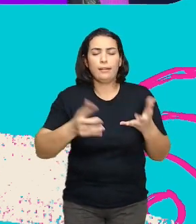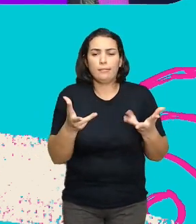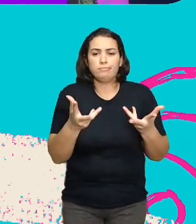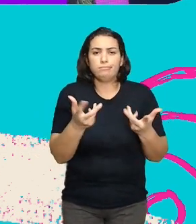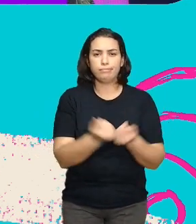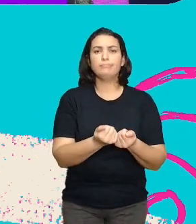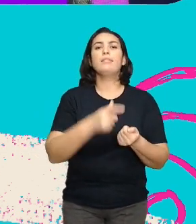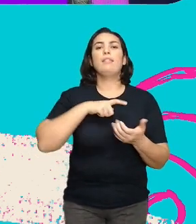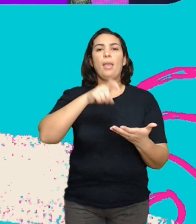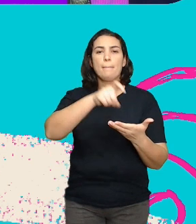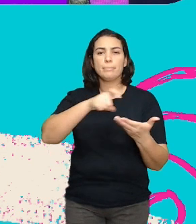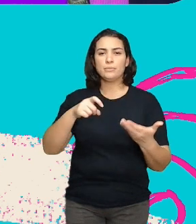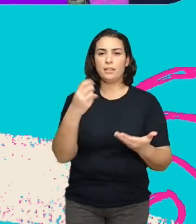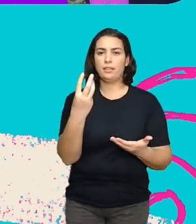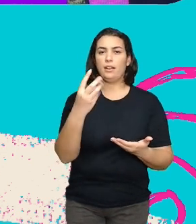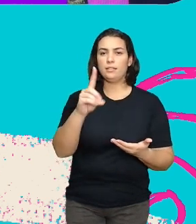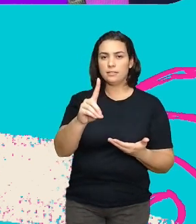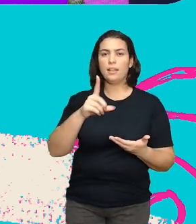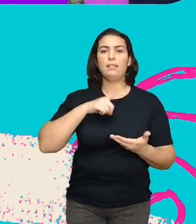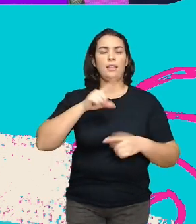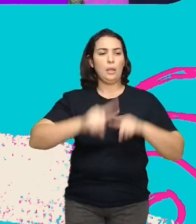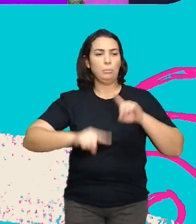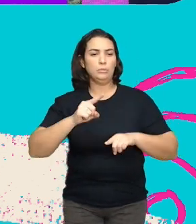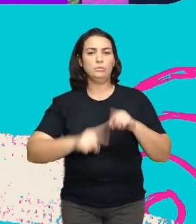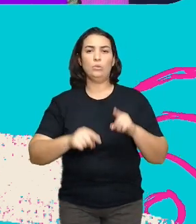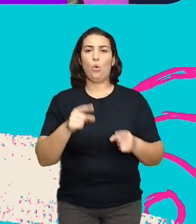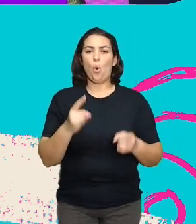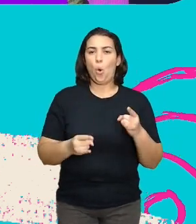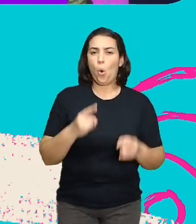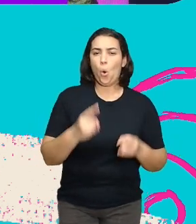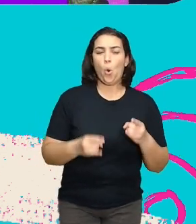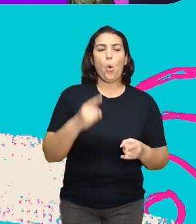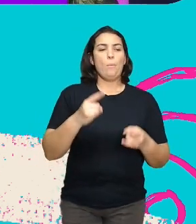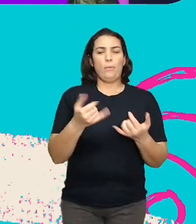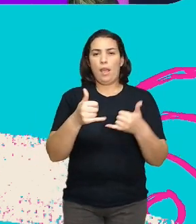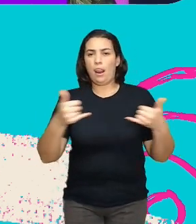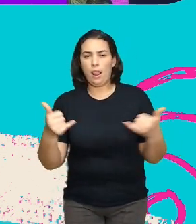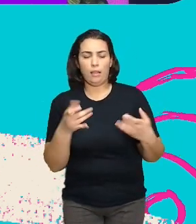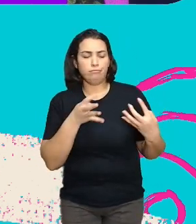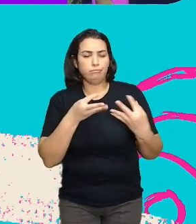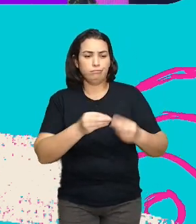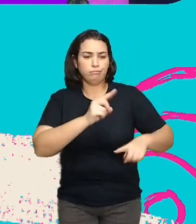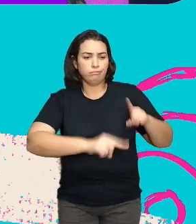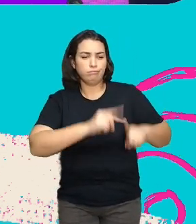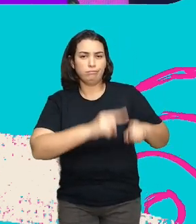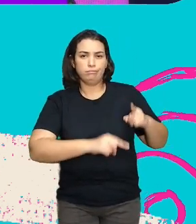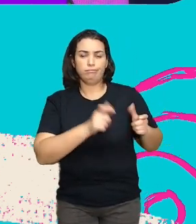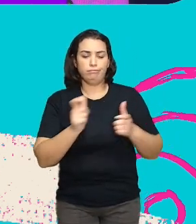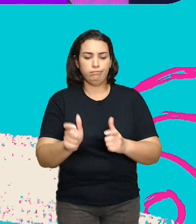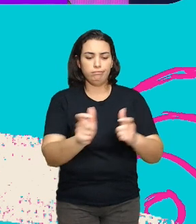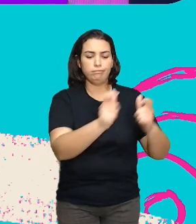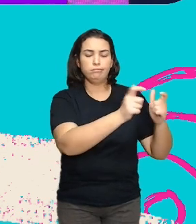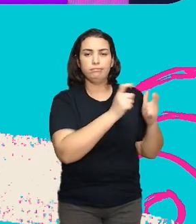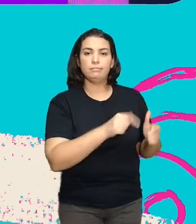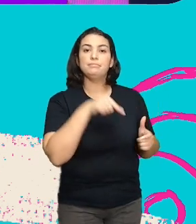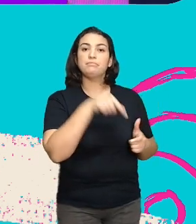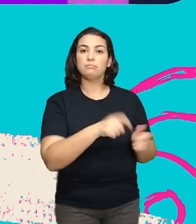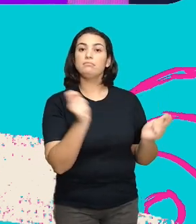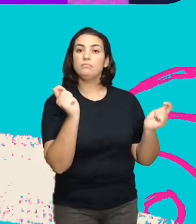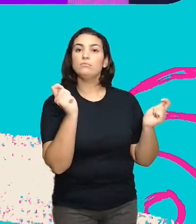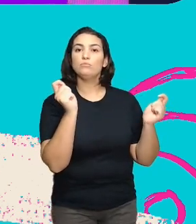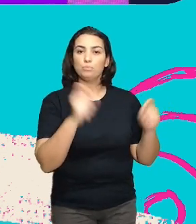cortadora laser, equipamentos de robótica, elétrica, hidráulica, enfim, e que são espaços que permitem efetivamente